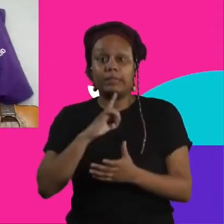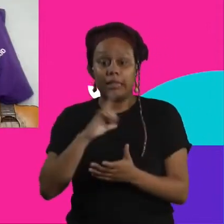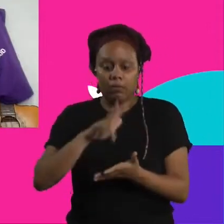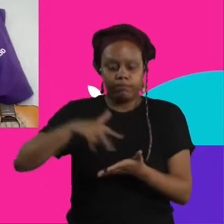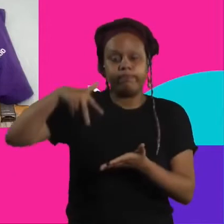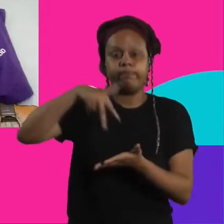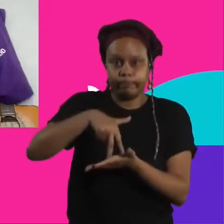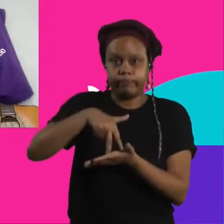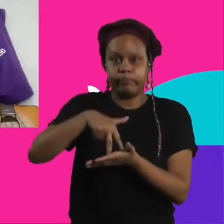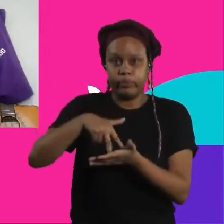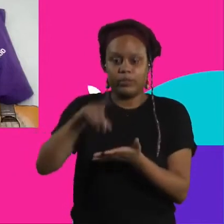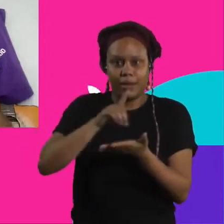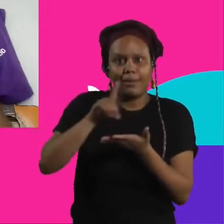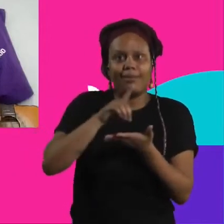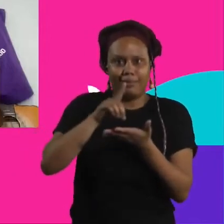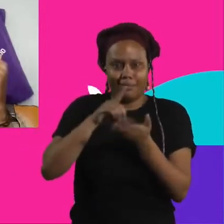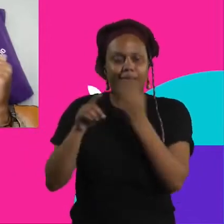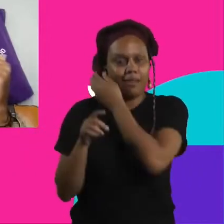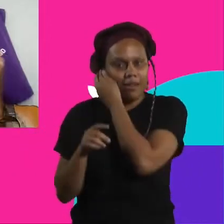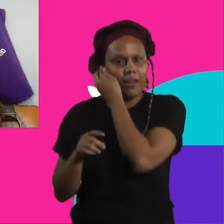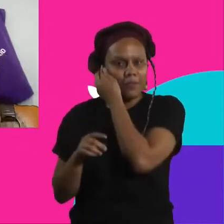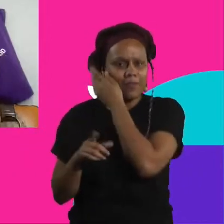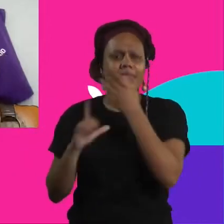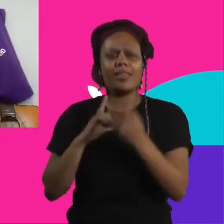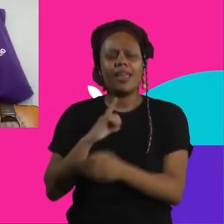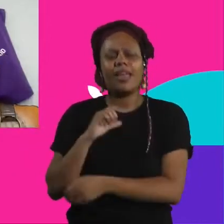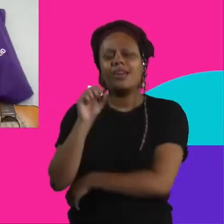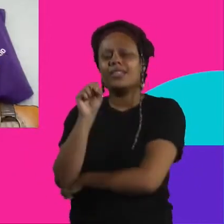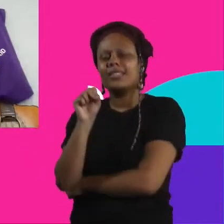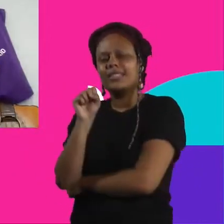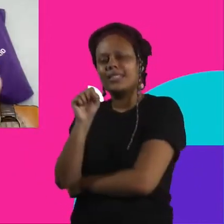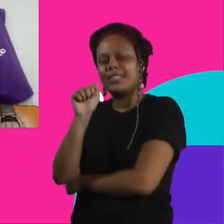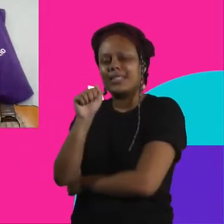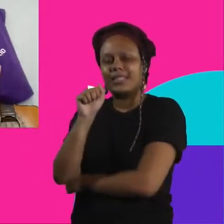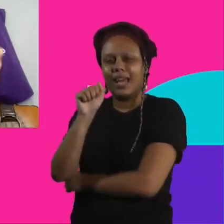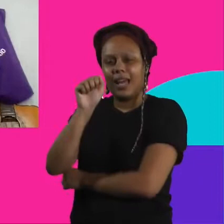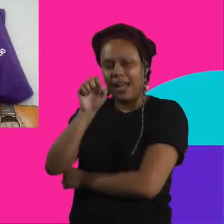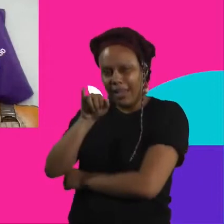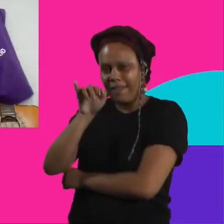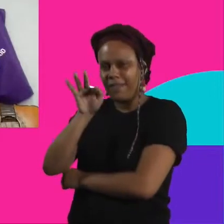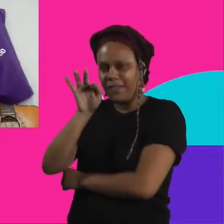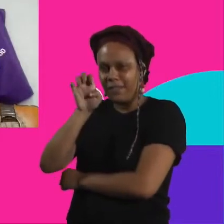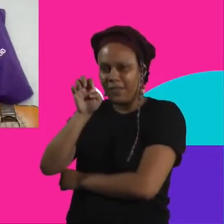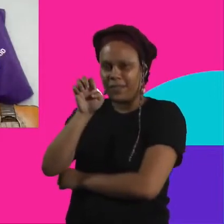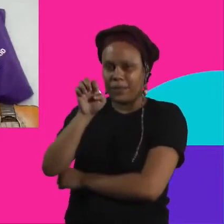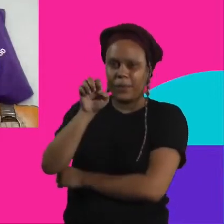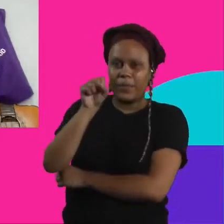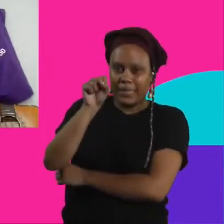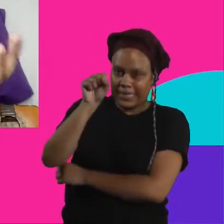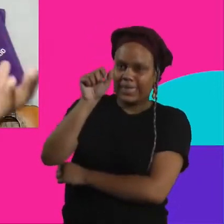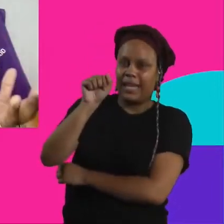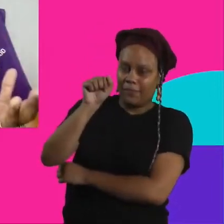um chamado ativismo digital, né, o ativismo cypherpunk lá do início dos anos 80, que propõe, digamos assim, né, essa ideia